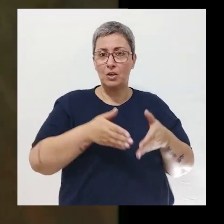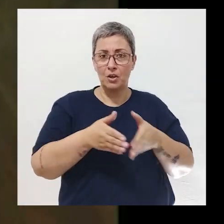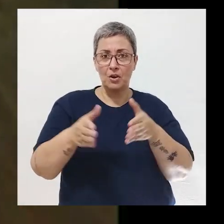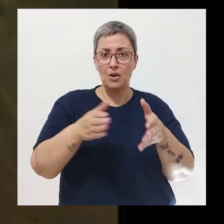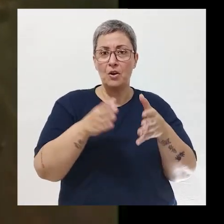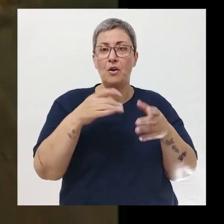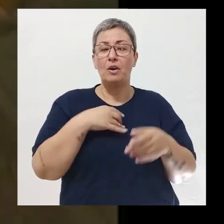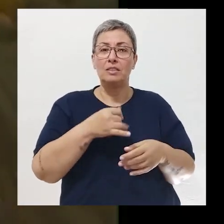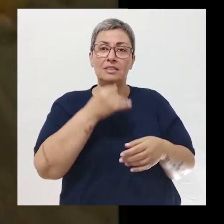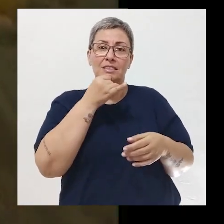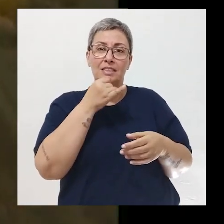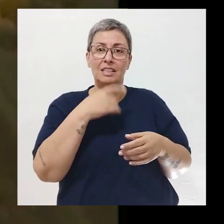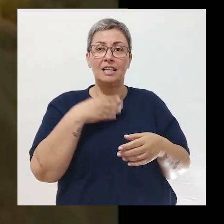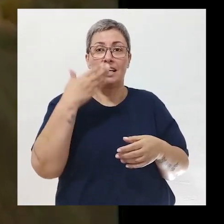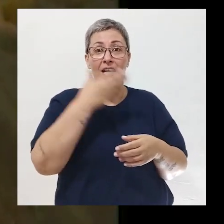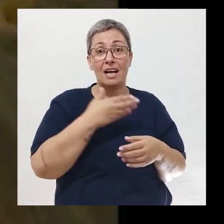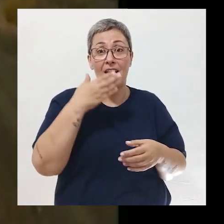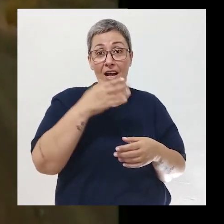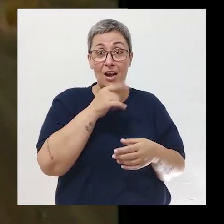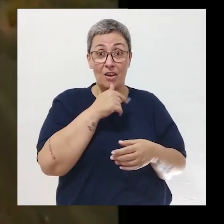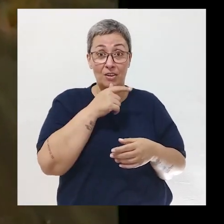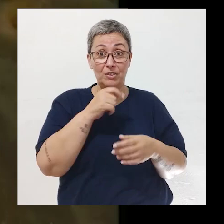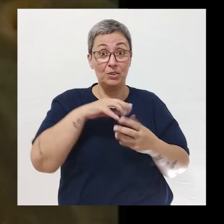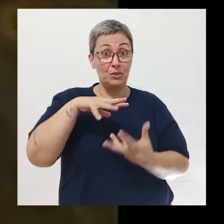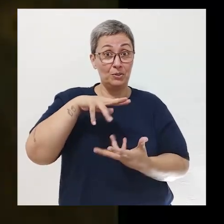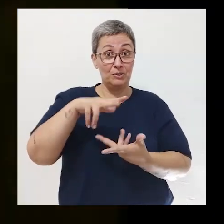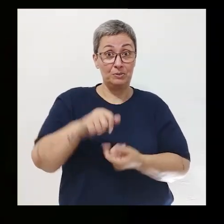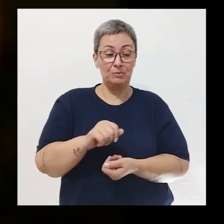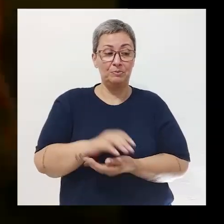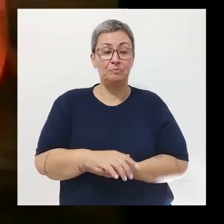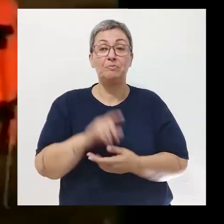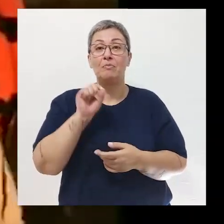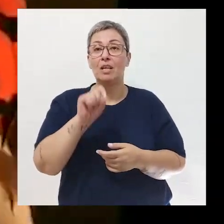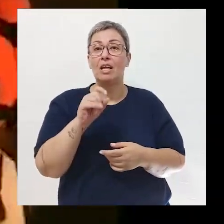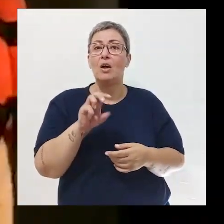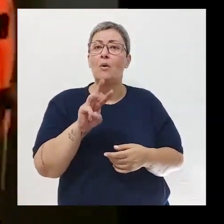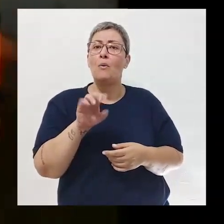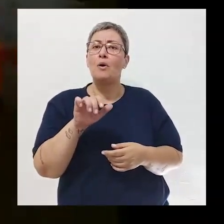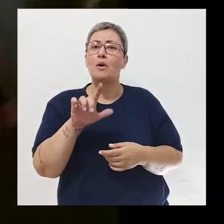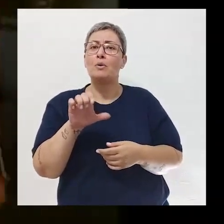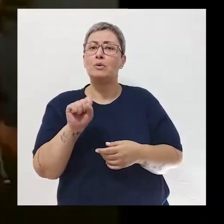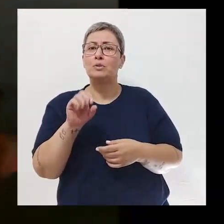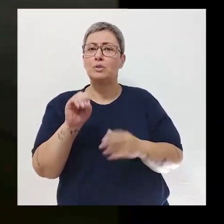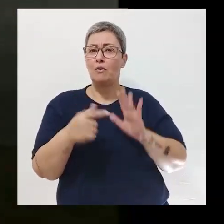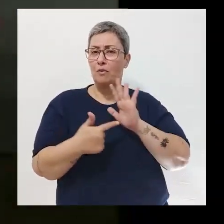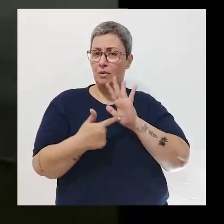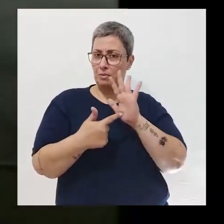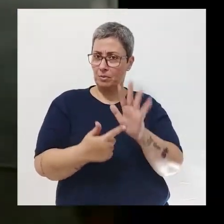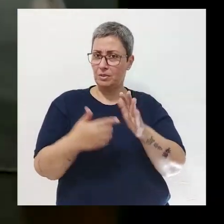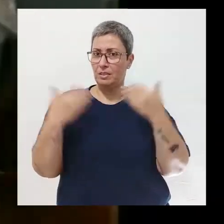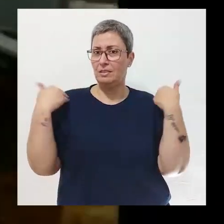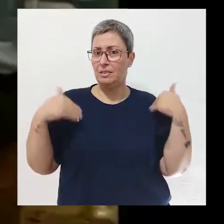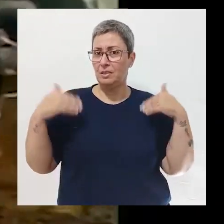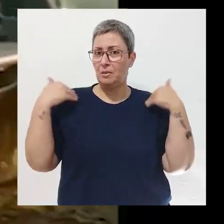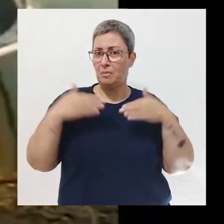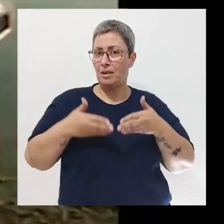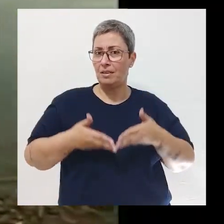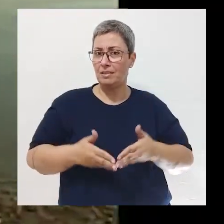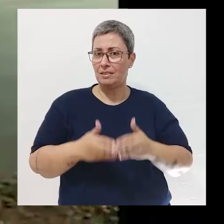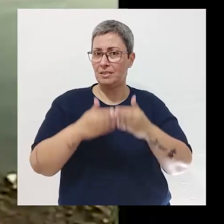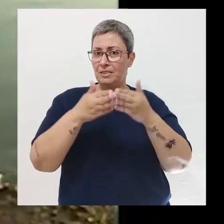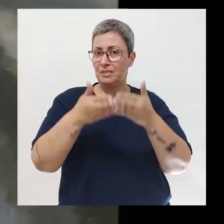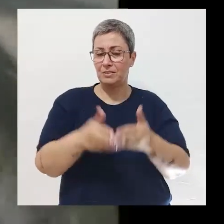canal artificial de água doce do mundo. Seu Wilson é quem vai conduzir a gente neste passeio de barco